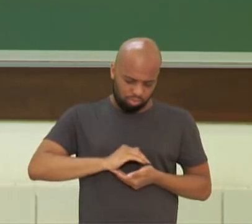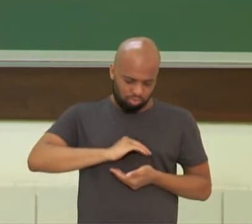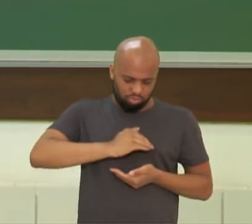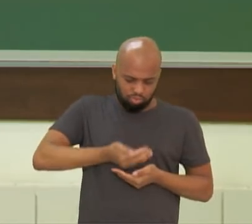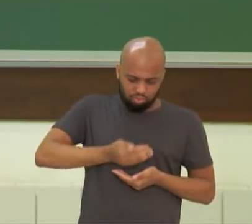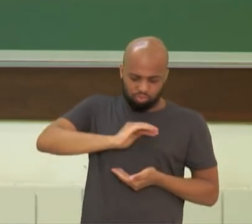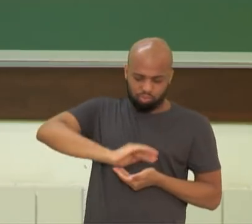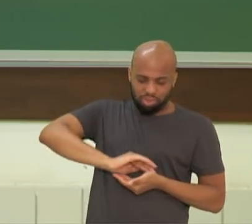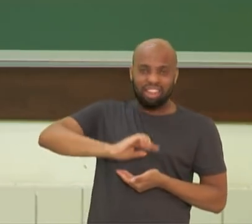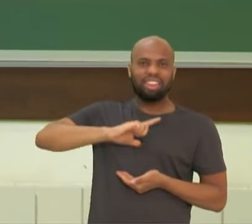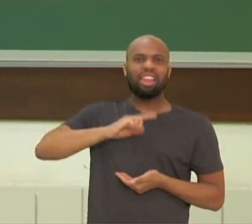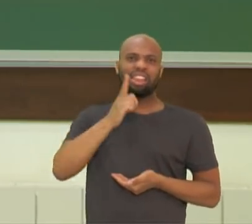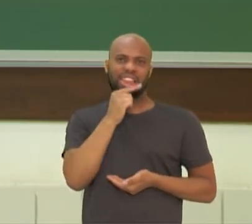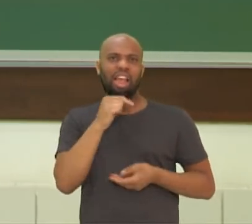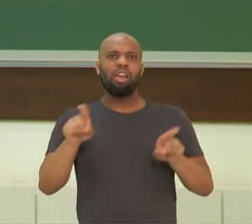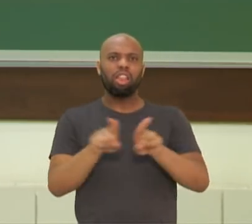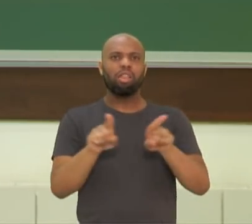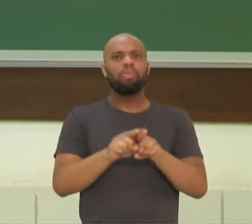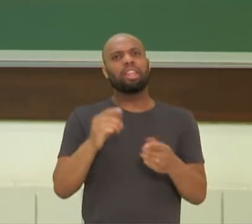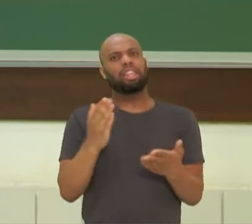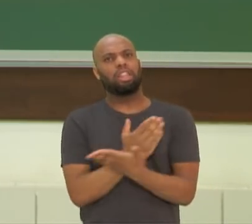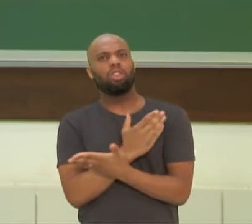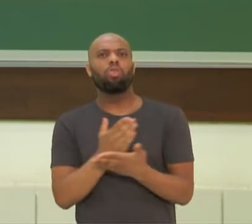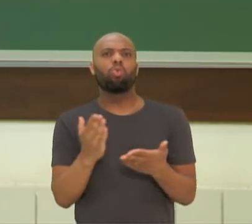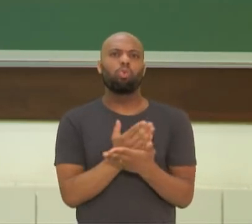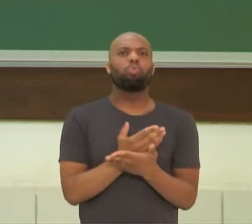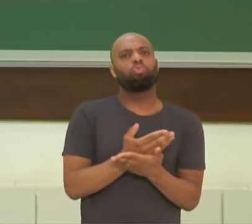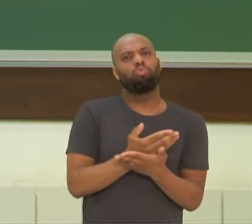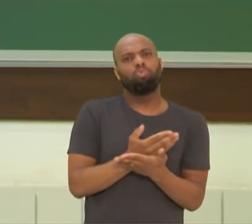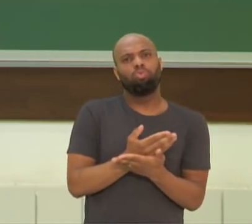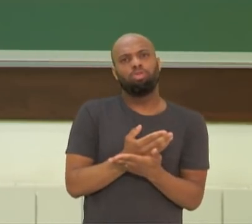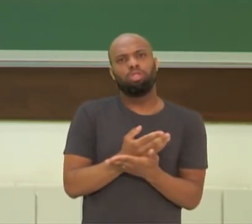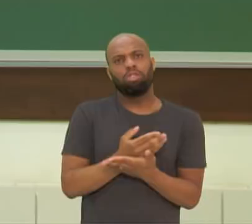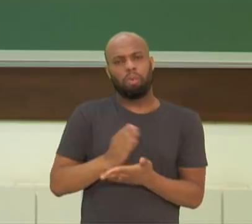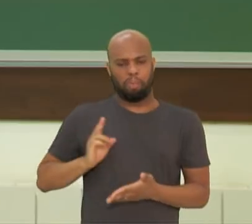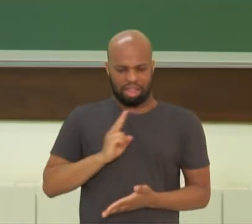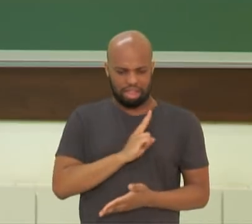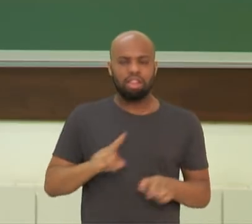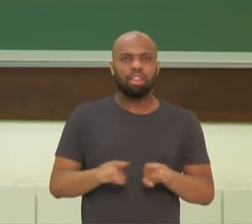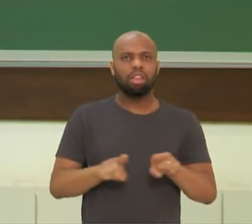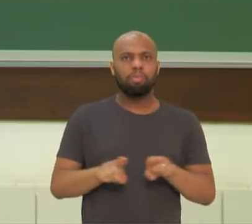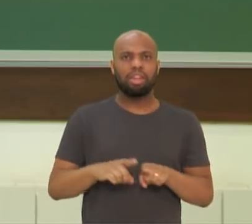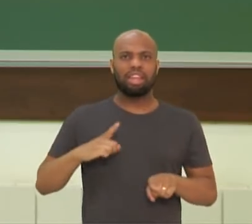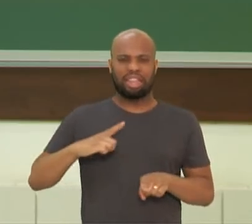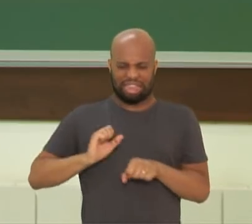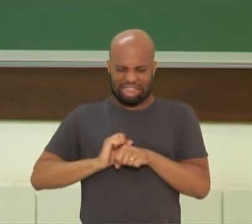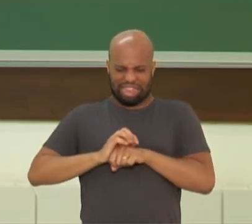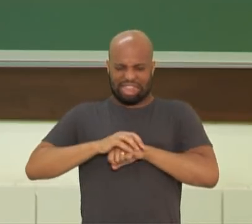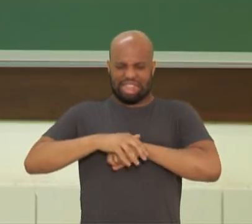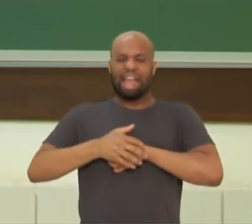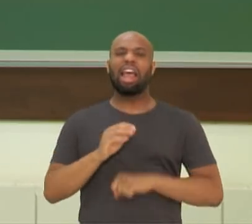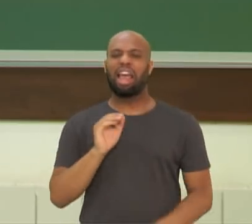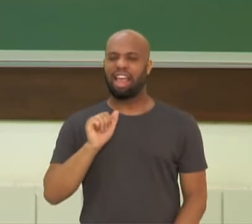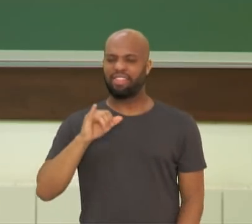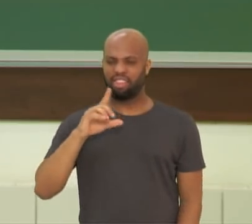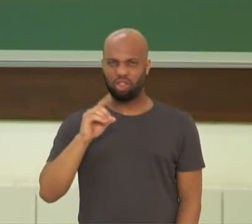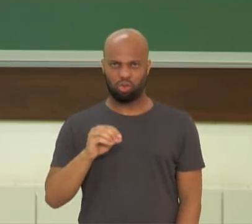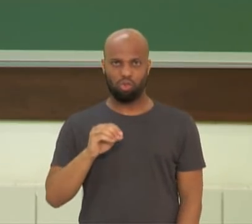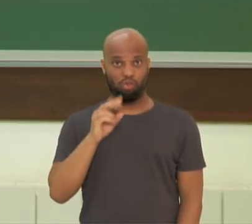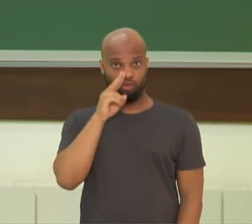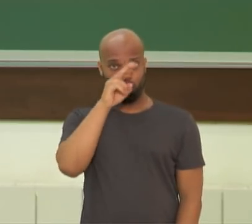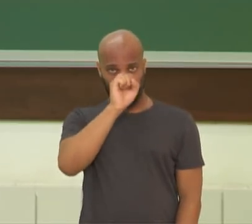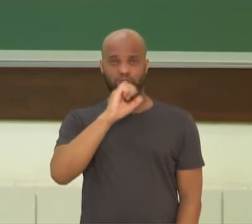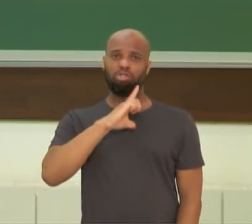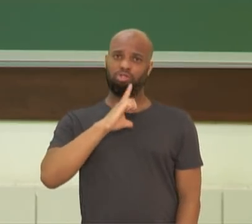de água, alguns minerais e também de ácido clorídrico. Um ácido que é bem